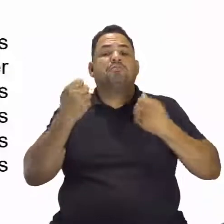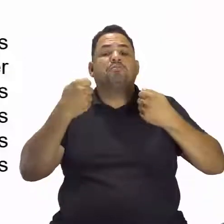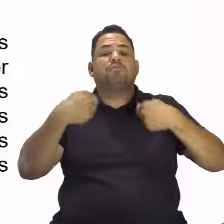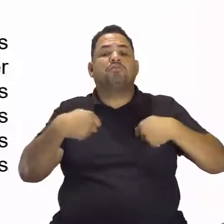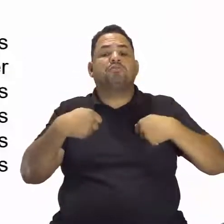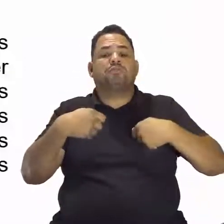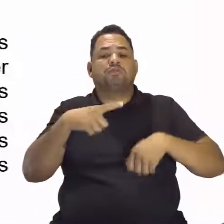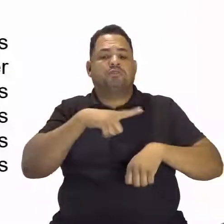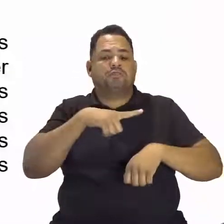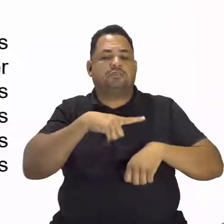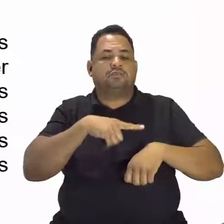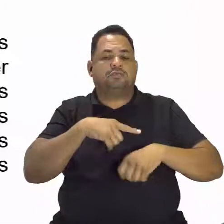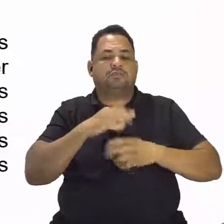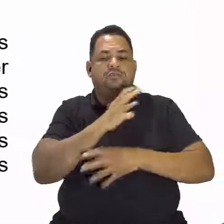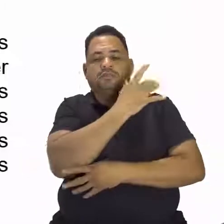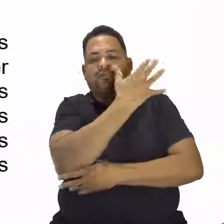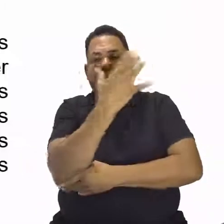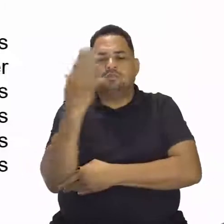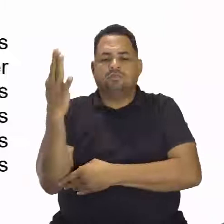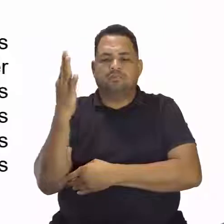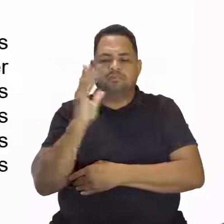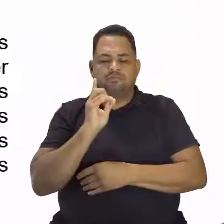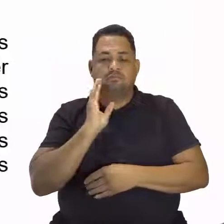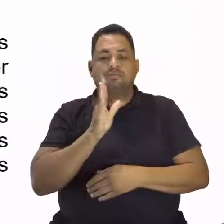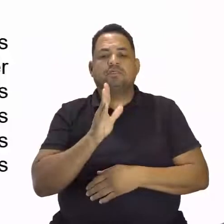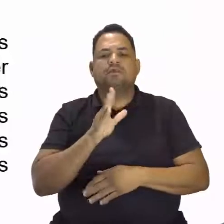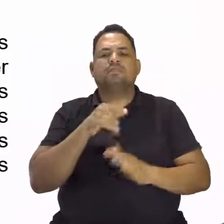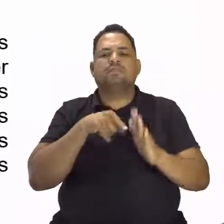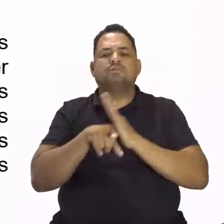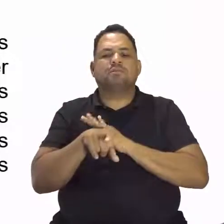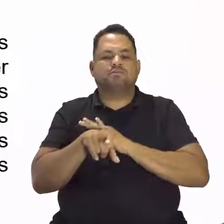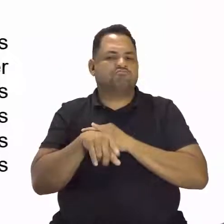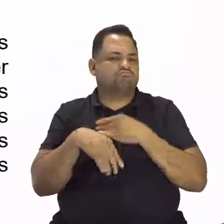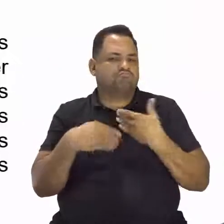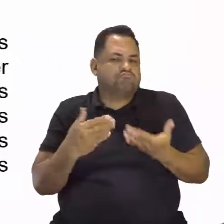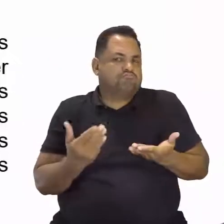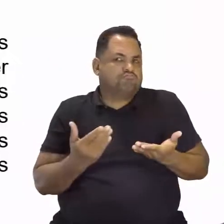floresta? Vocês já se perguntaram isso? De quem é a floresta?